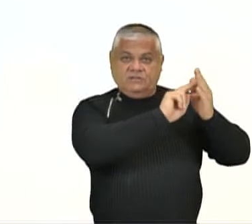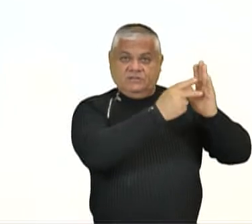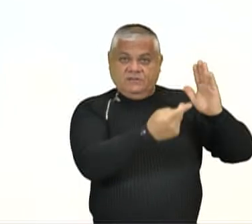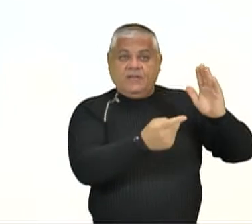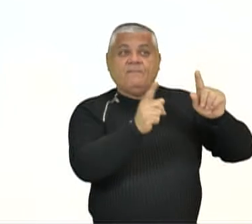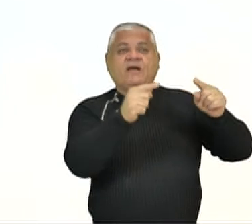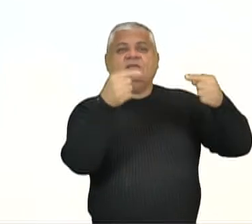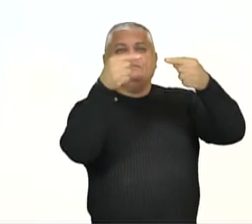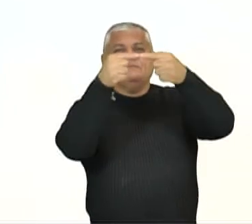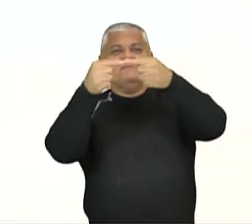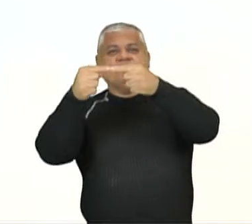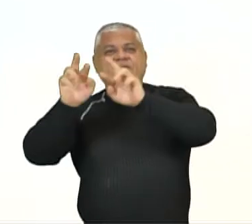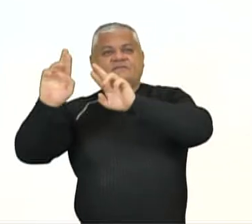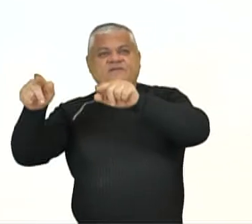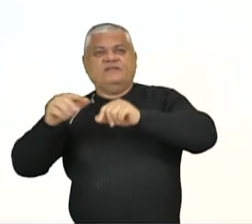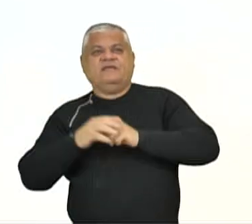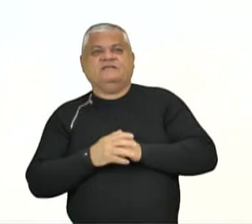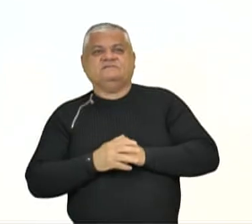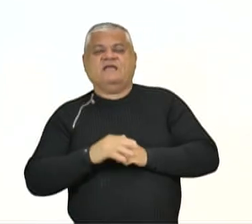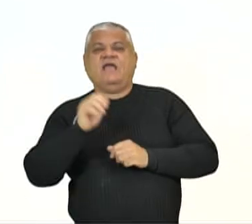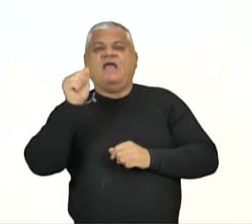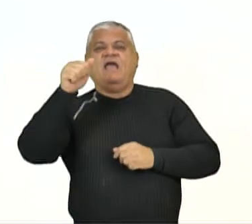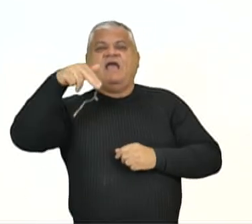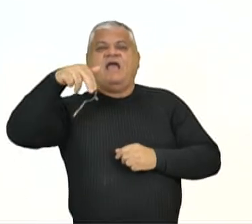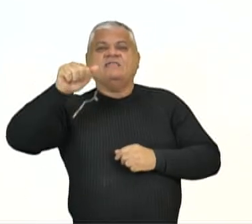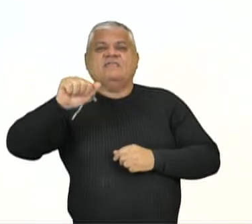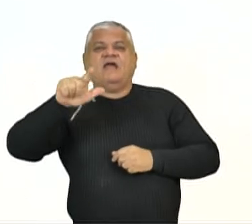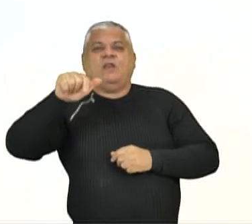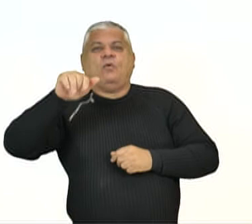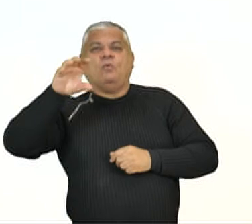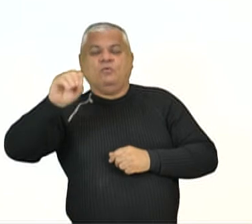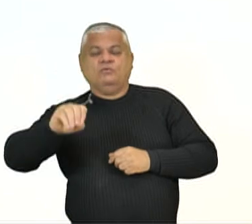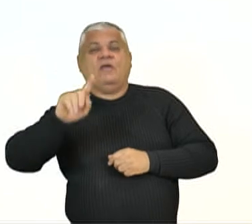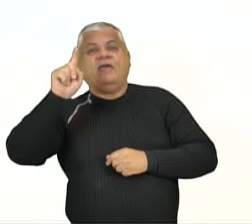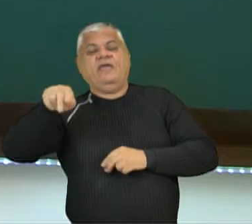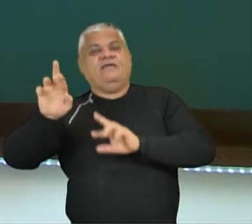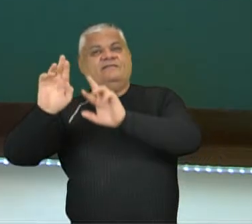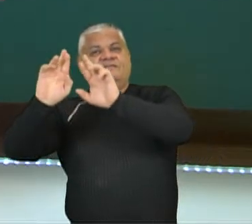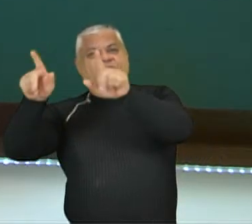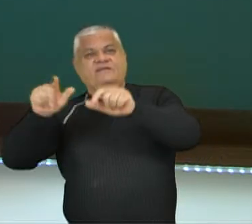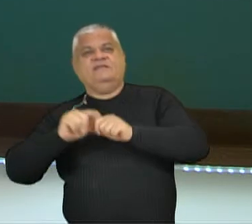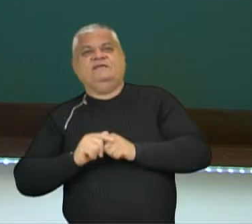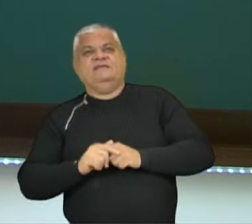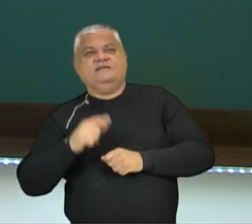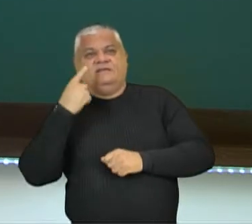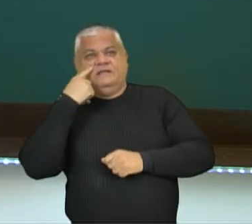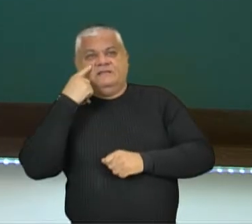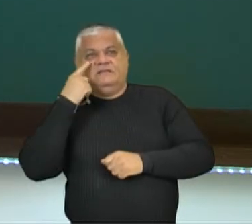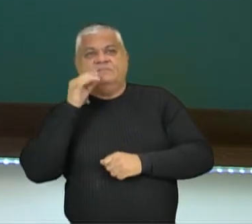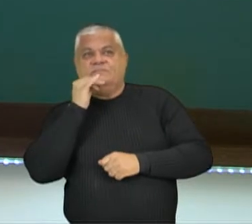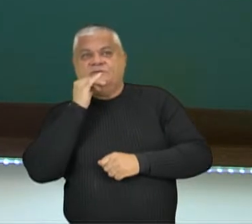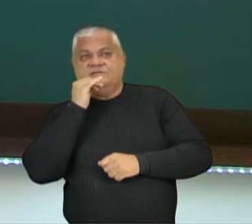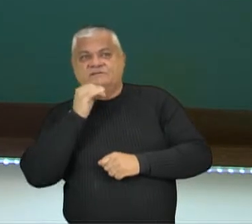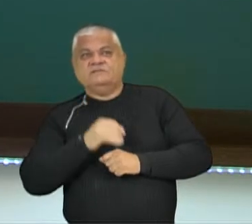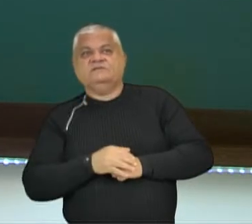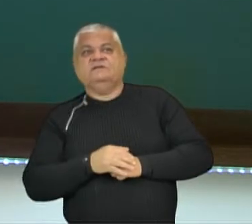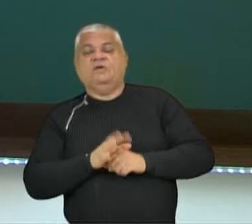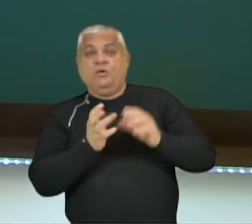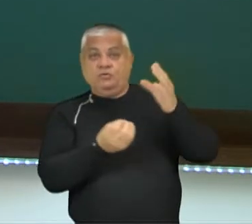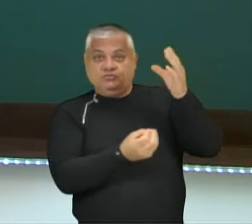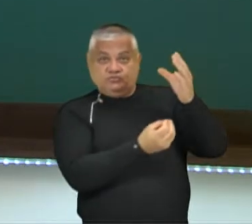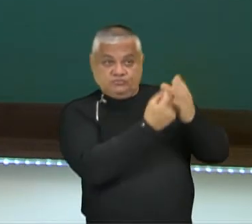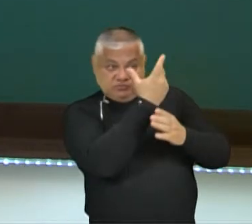porém funções diferentes. E os órgãos análogos é o contrário, a gente vai ver uma